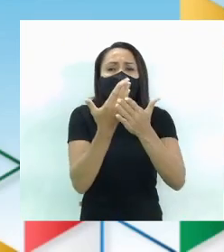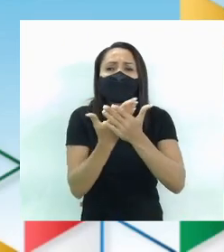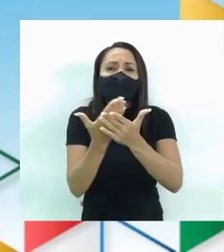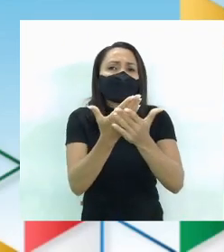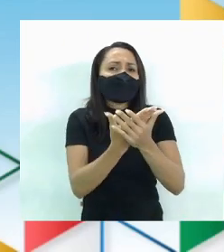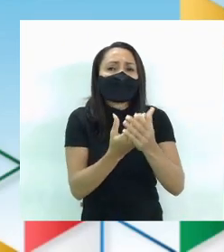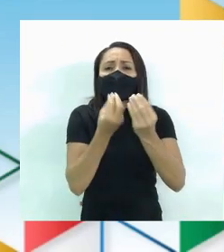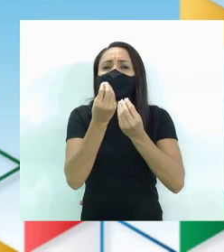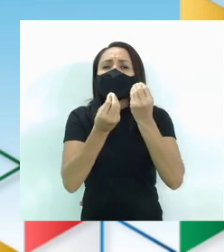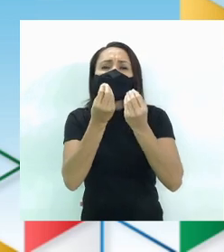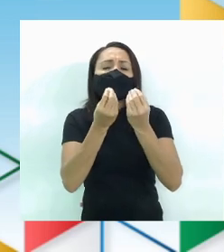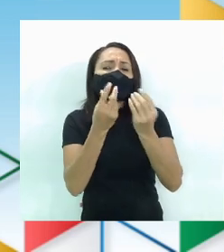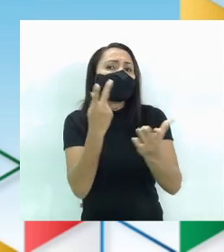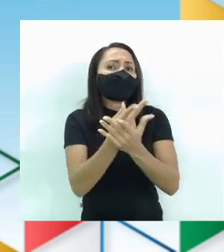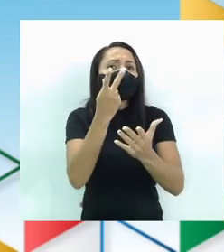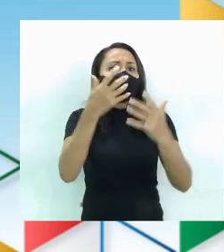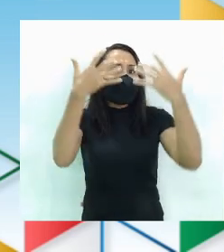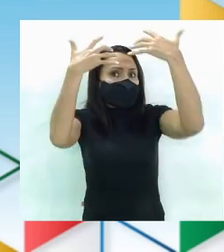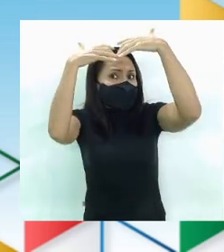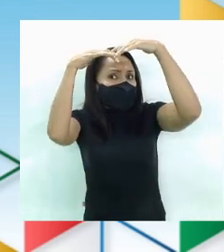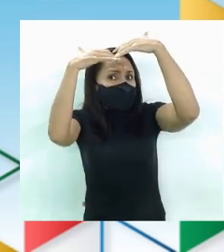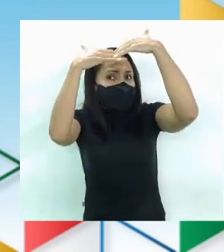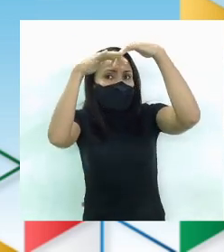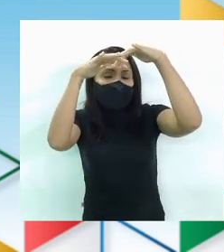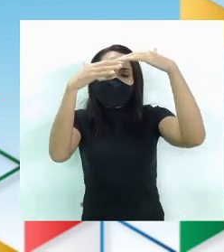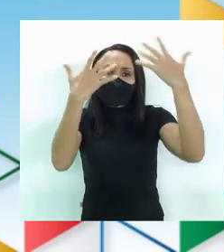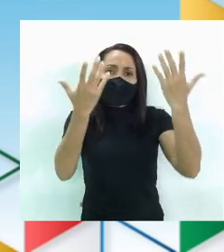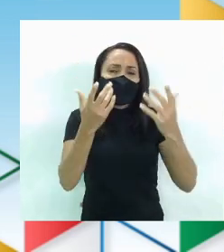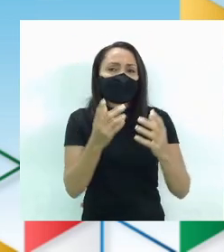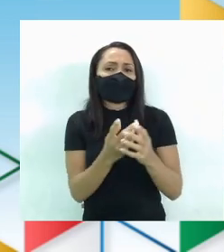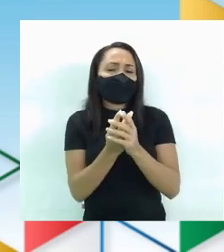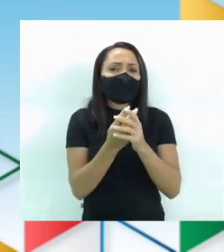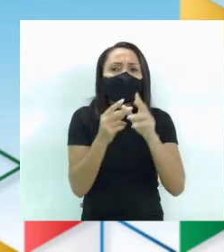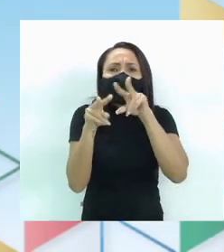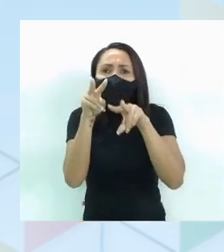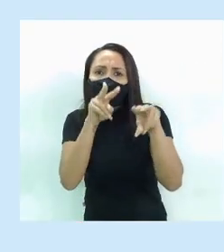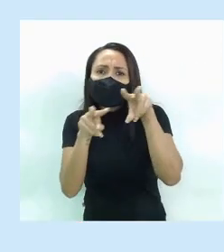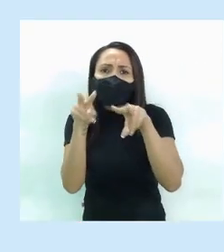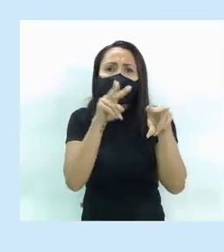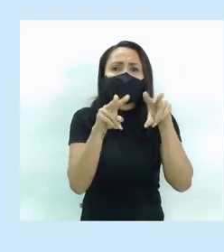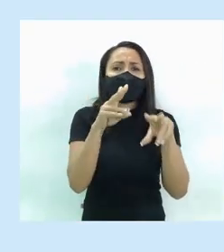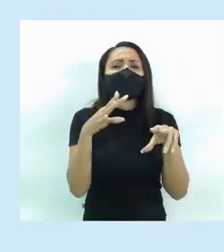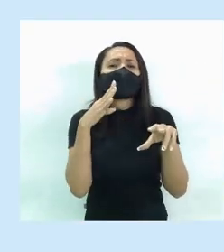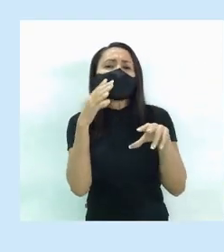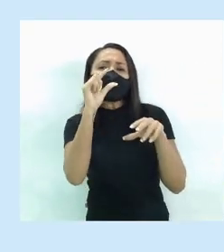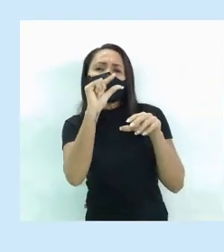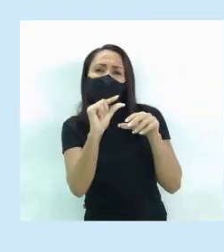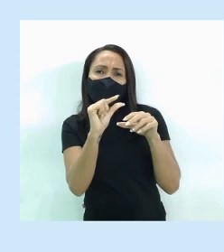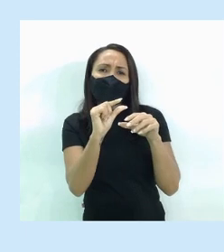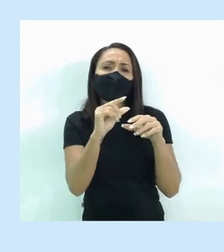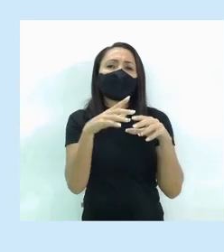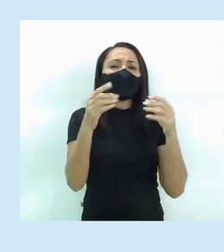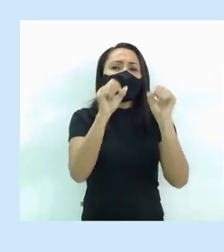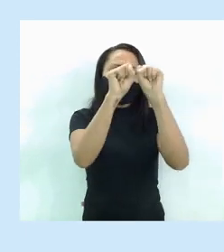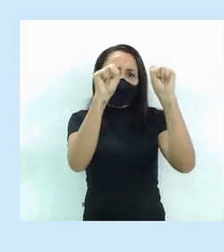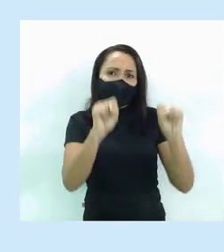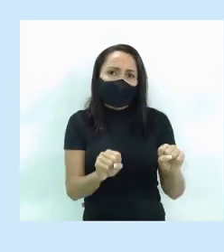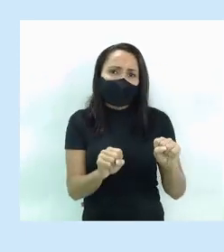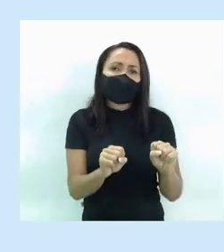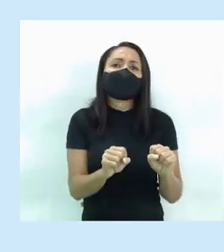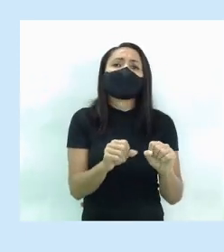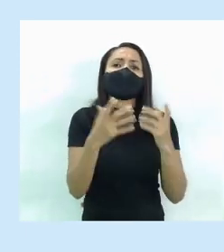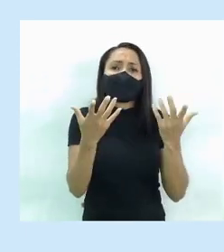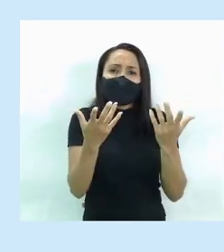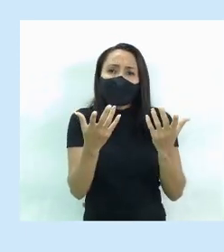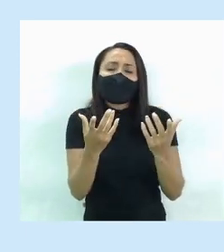o sistema nervoso, tá certo? De como nós podemos observar, conhecer um pouco desse sistema tão complexo, tá certo?